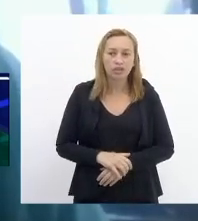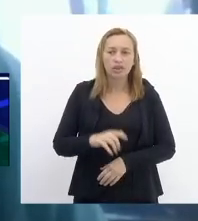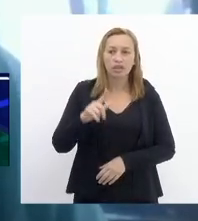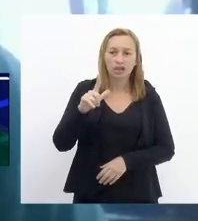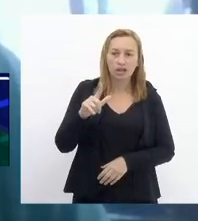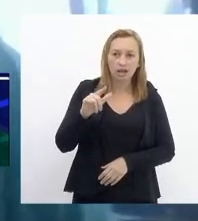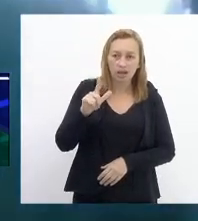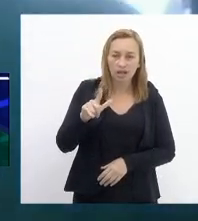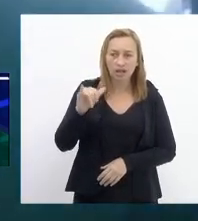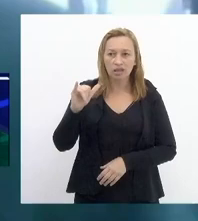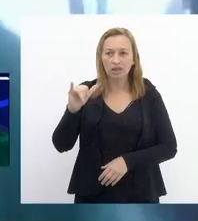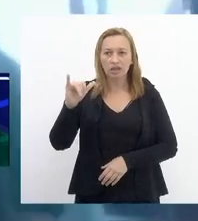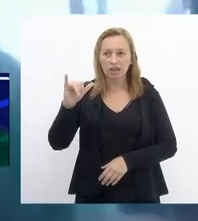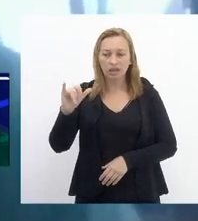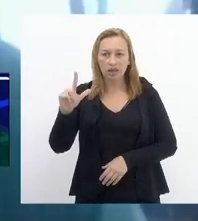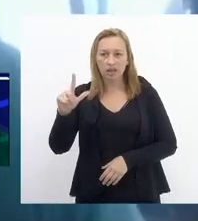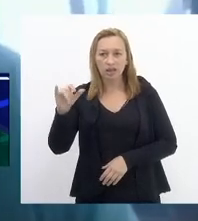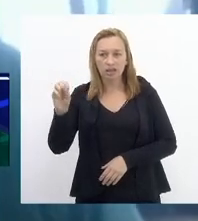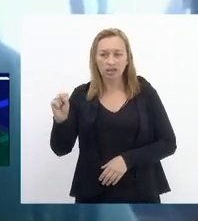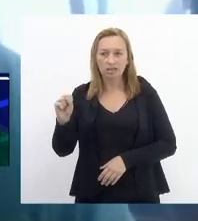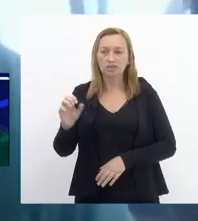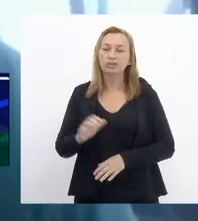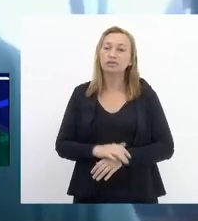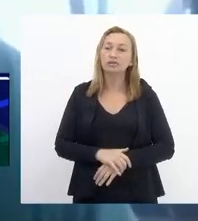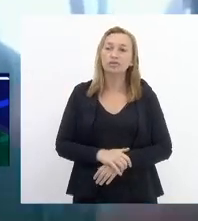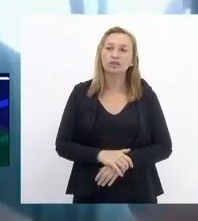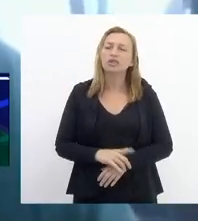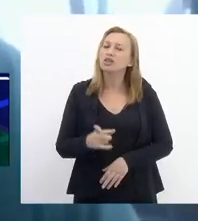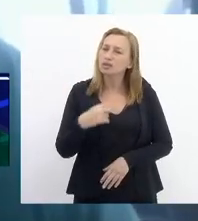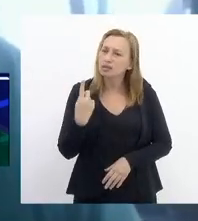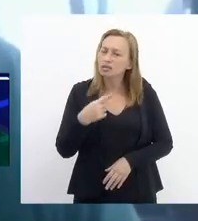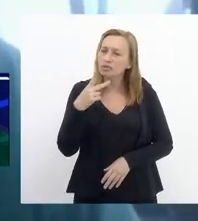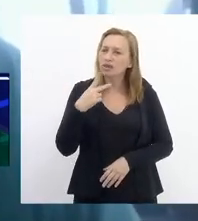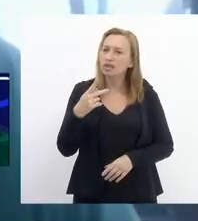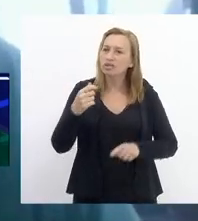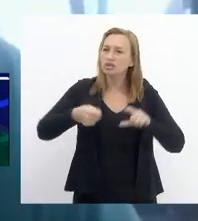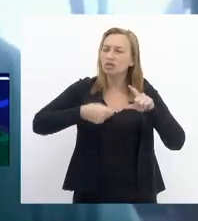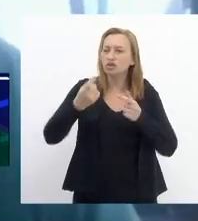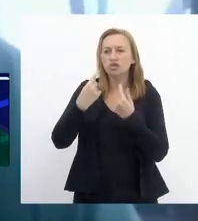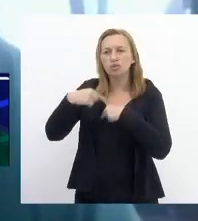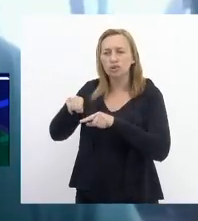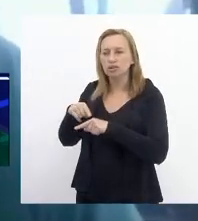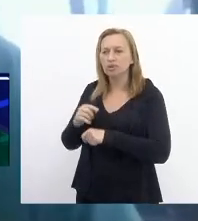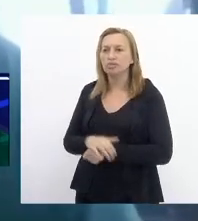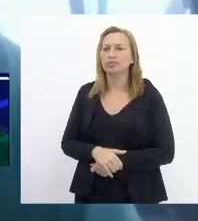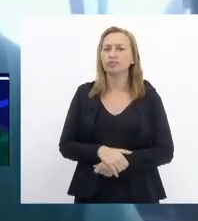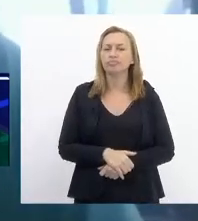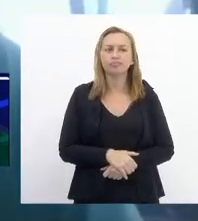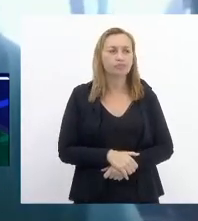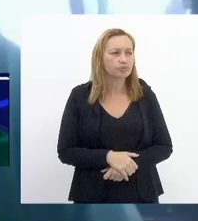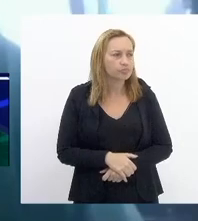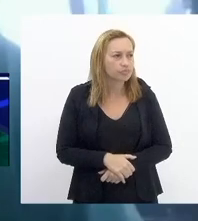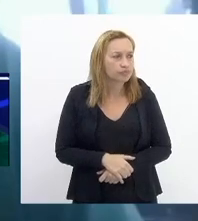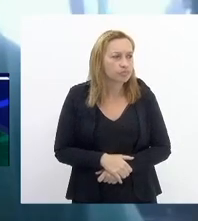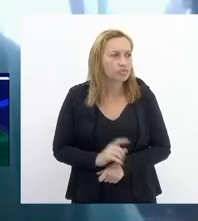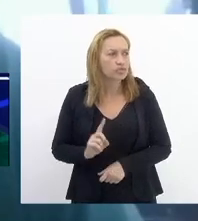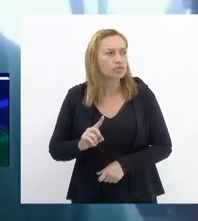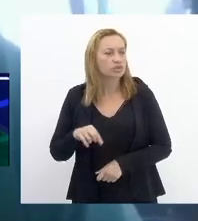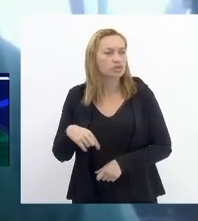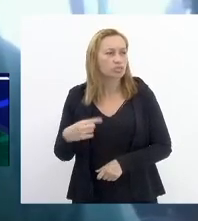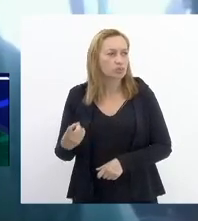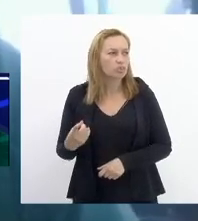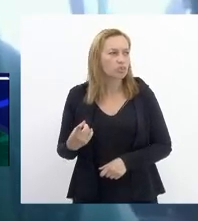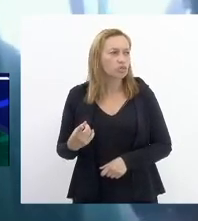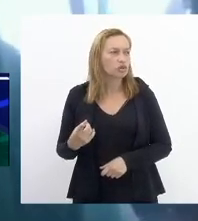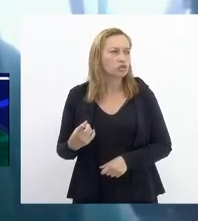LNRS, 2010. E nós estamos falando de logística reversa. Teve 5 anos depois o Pacto Setorial